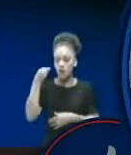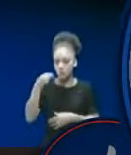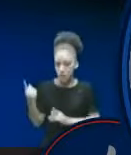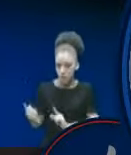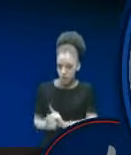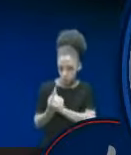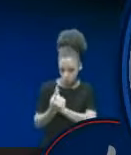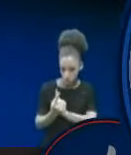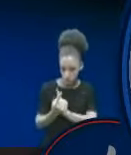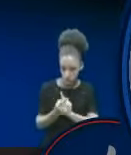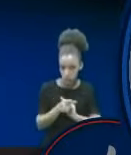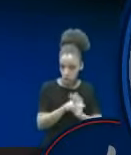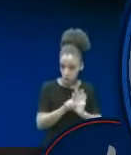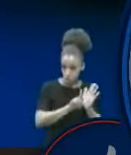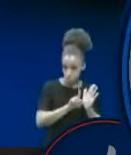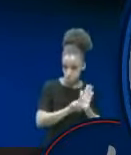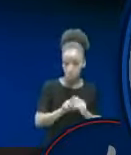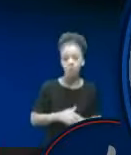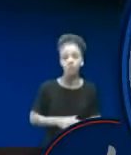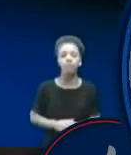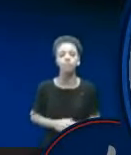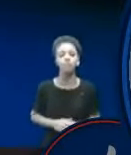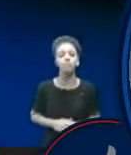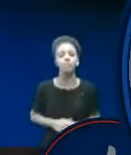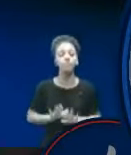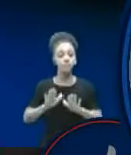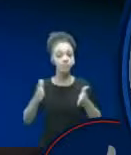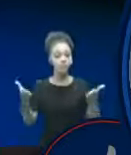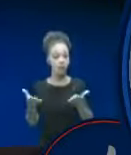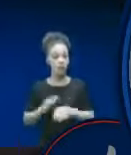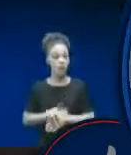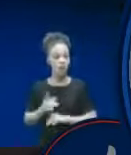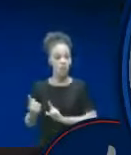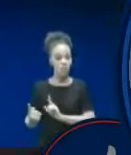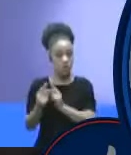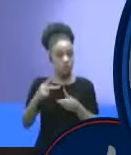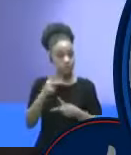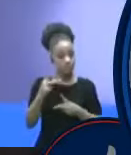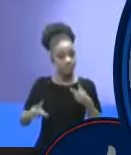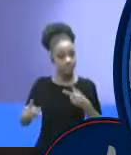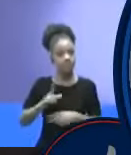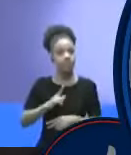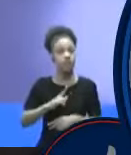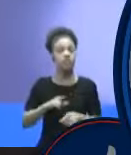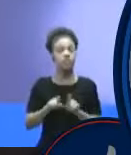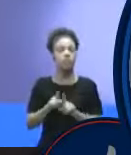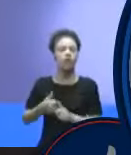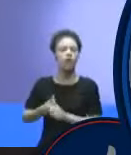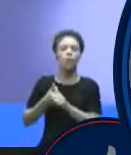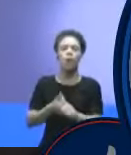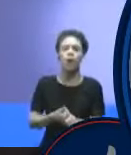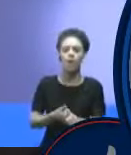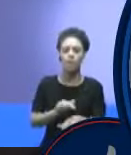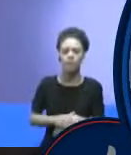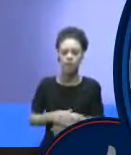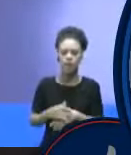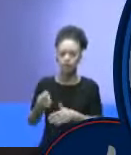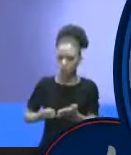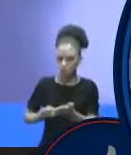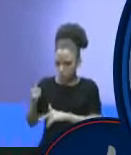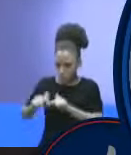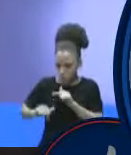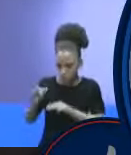do cliente lá na ponta. Agora, o cliente da Via também tem um acompanhamento de pedido muito